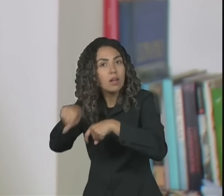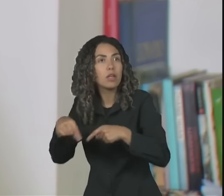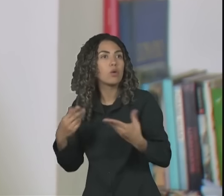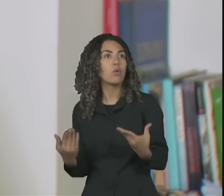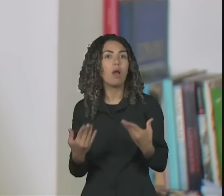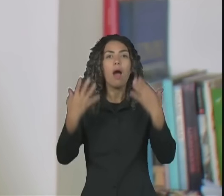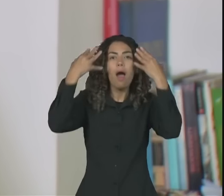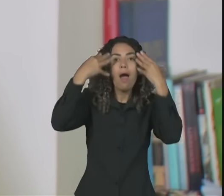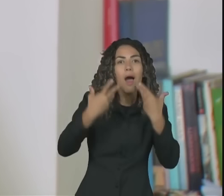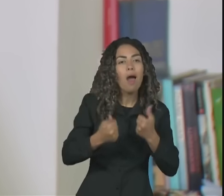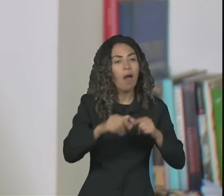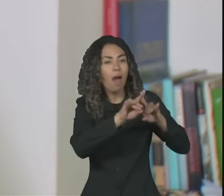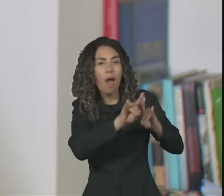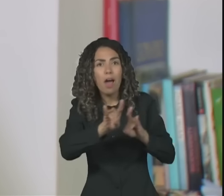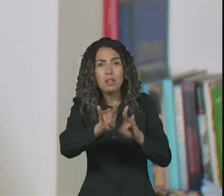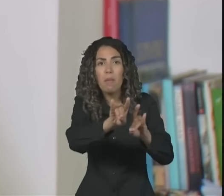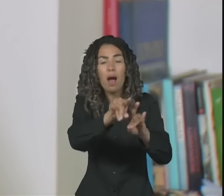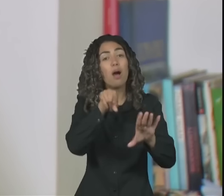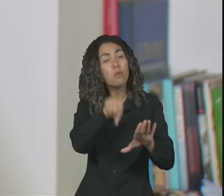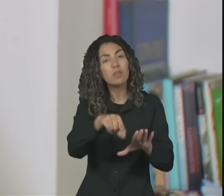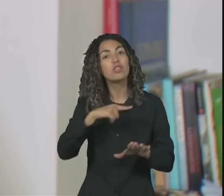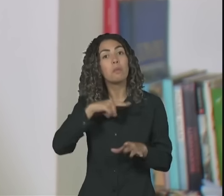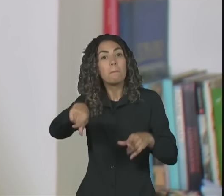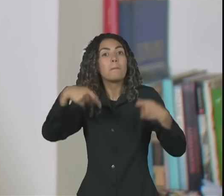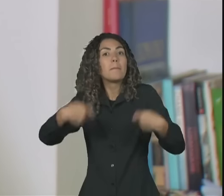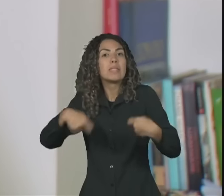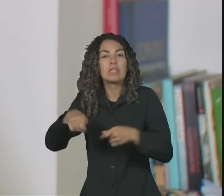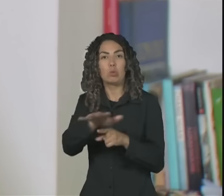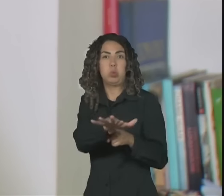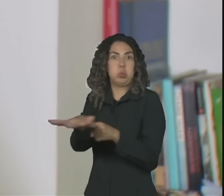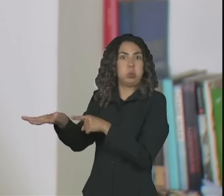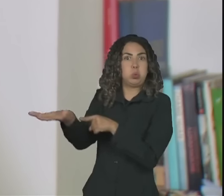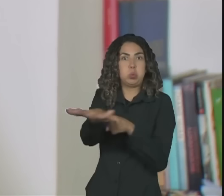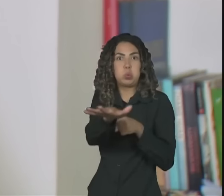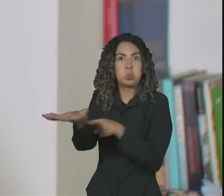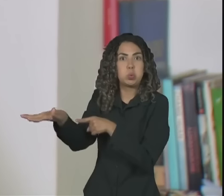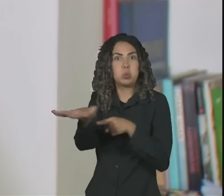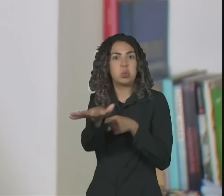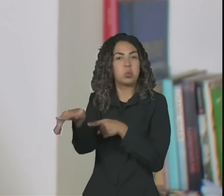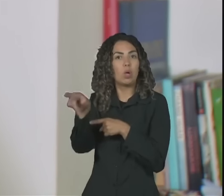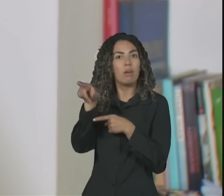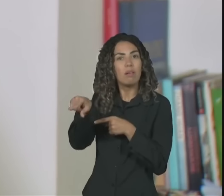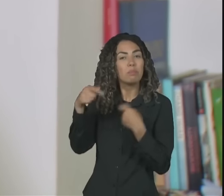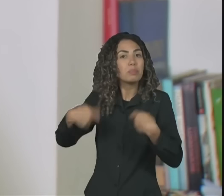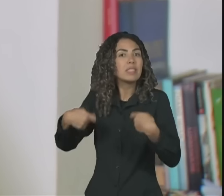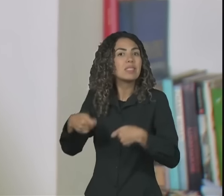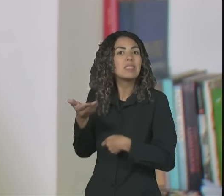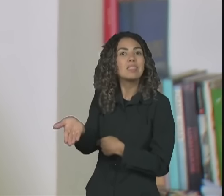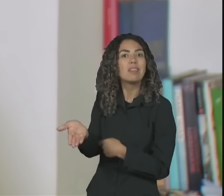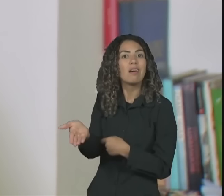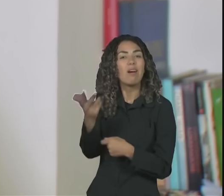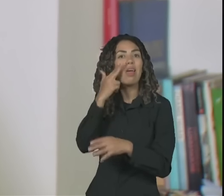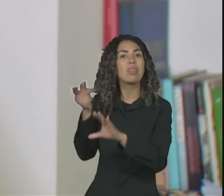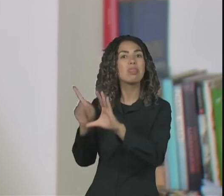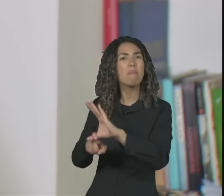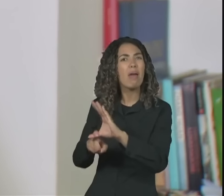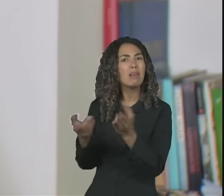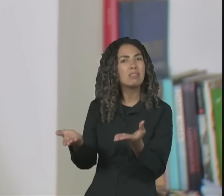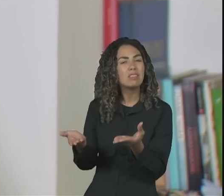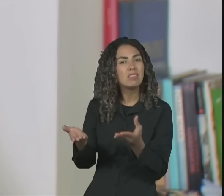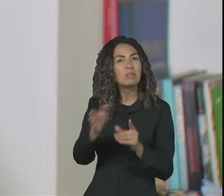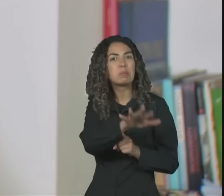dependente de fertilizantes sintéticos e de agrotóxicos, cujos impactos sobre